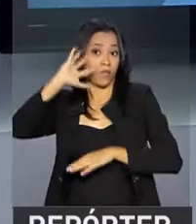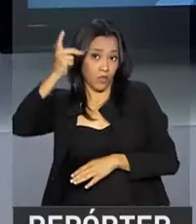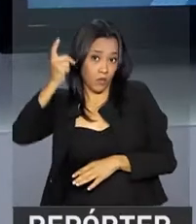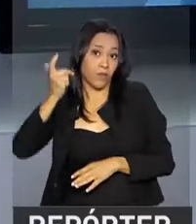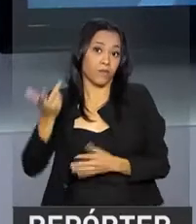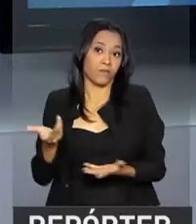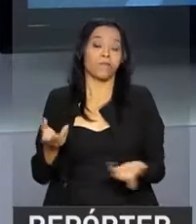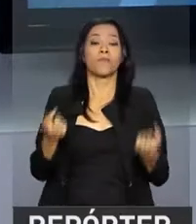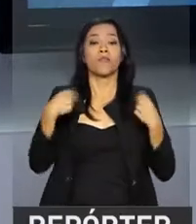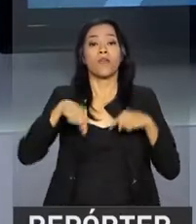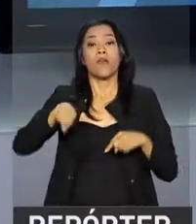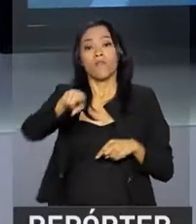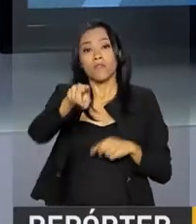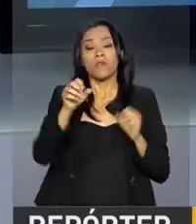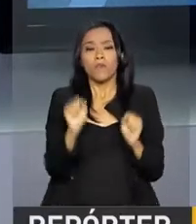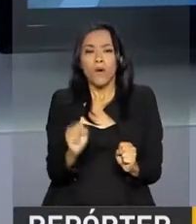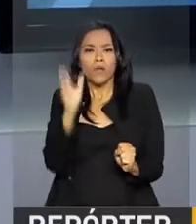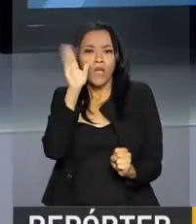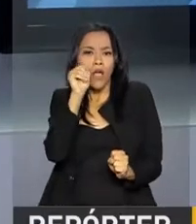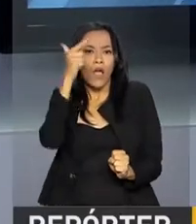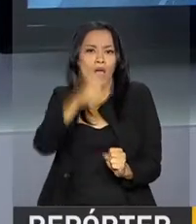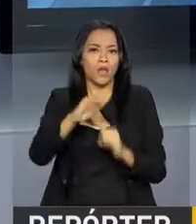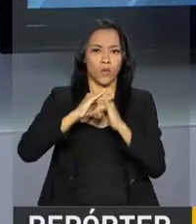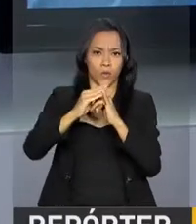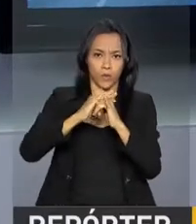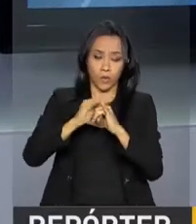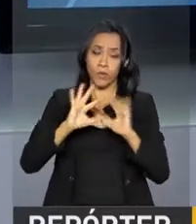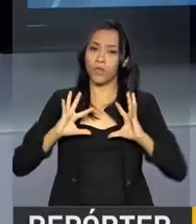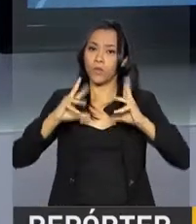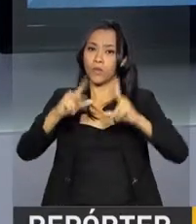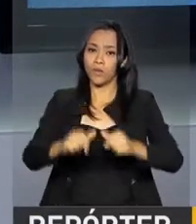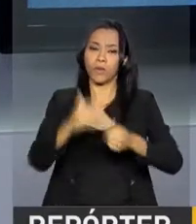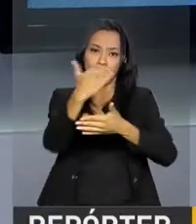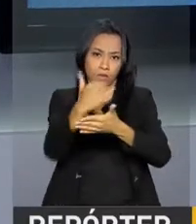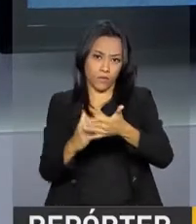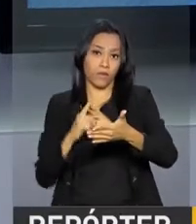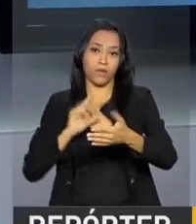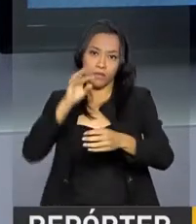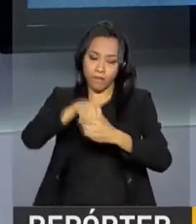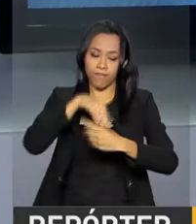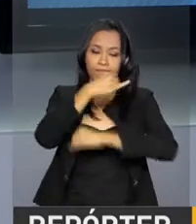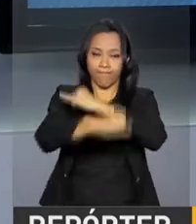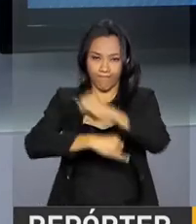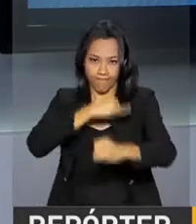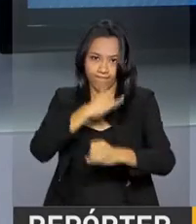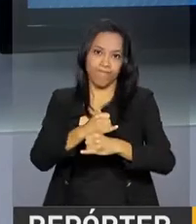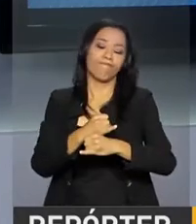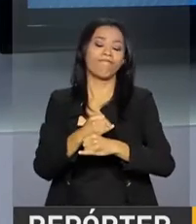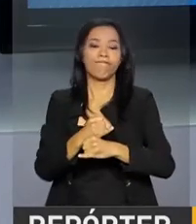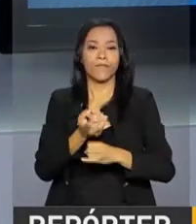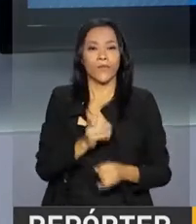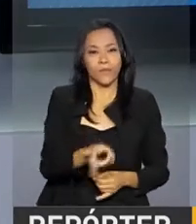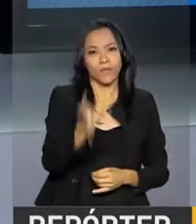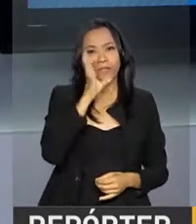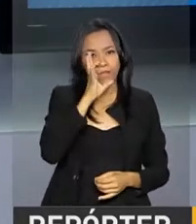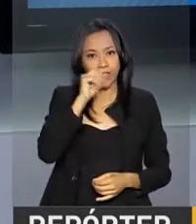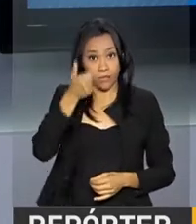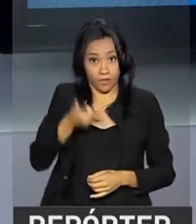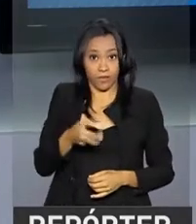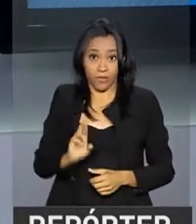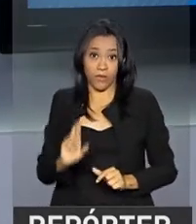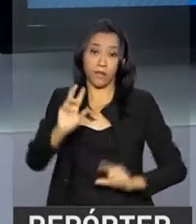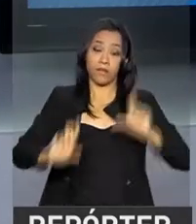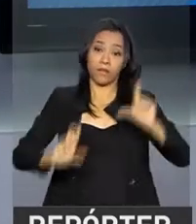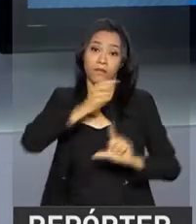nós ficamos por aqui você pode rever as reportagens no youtube e toda a nossa programação também está na página da nbr na internet continue com a gente